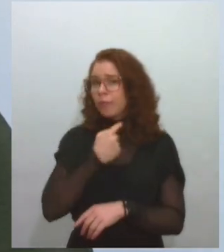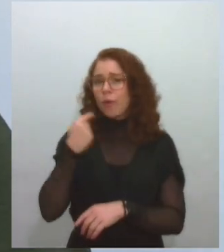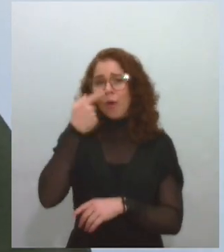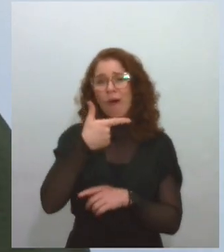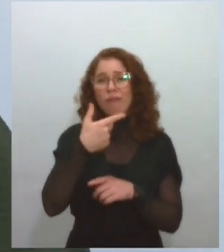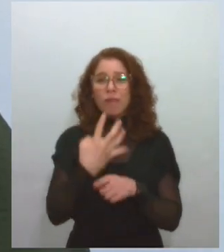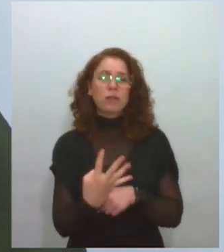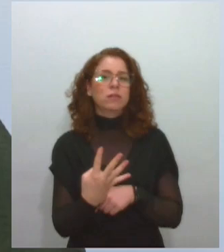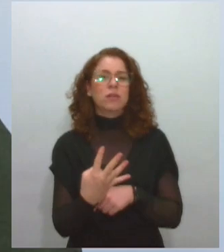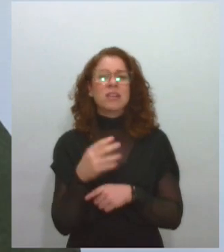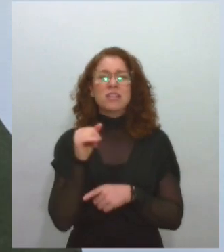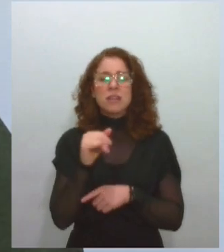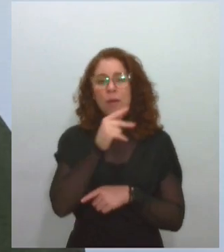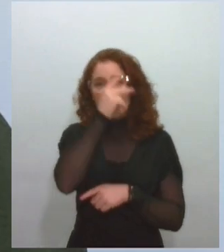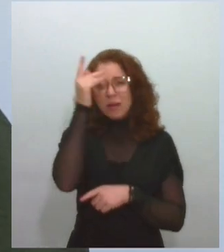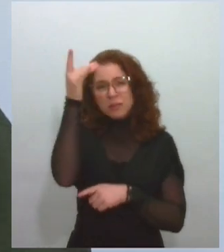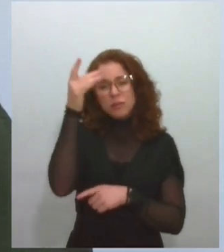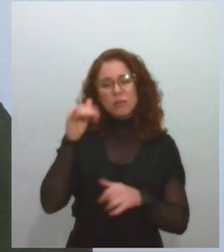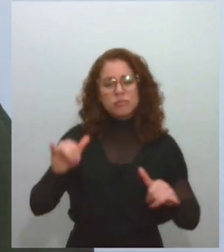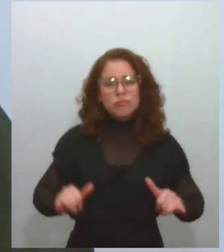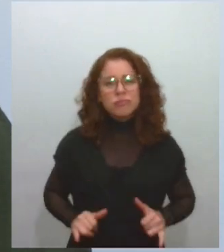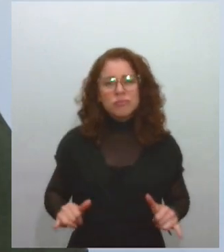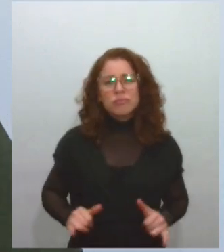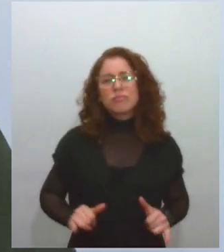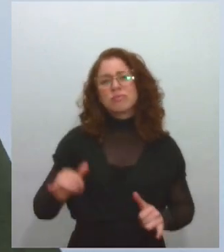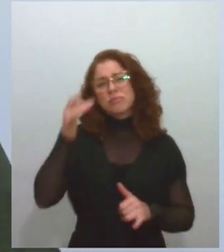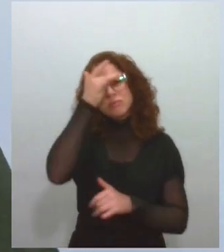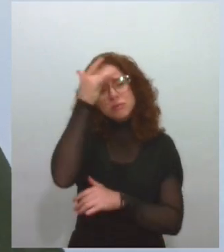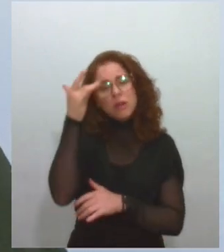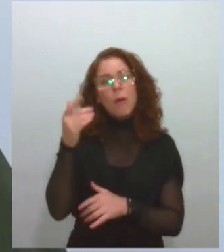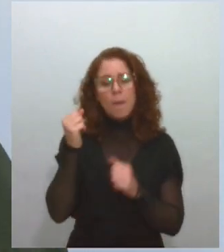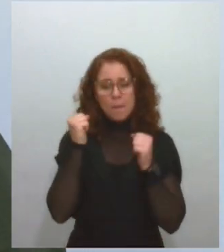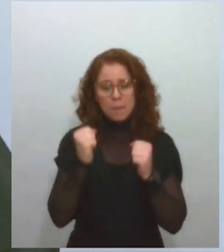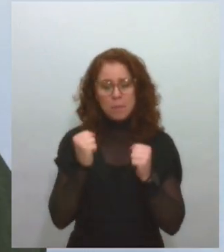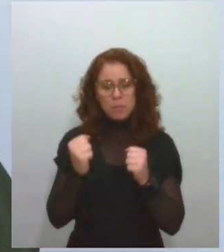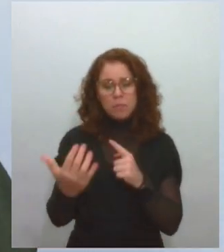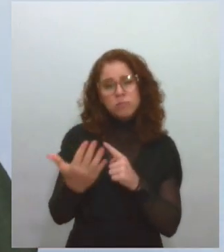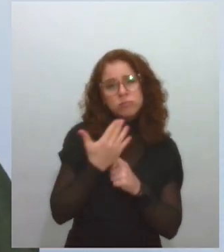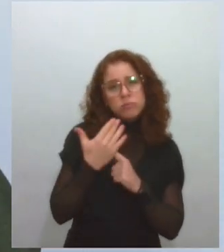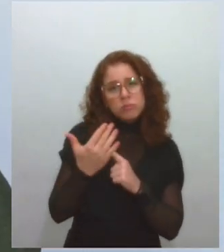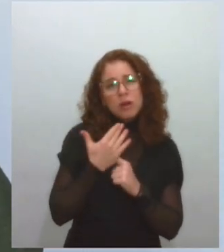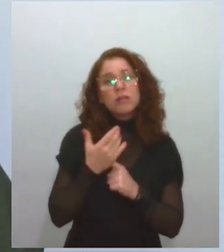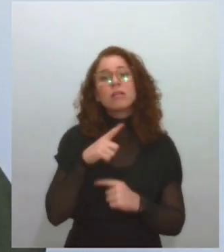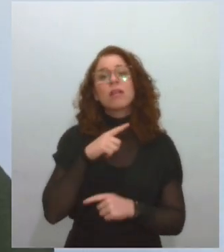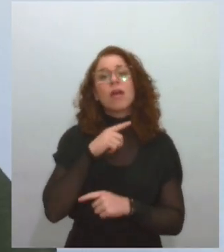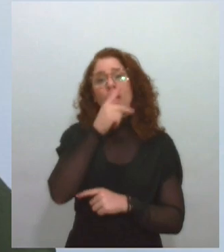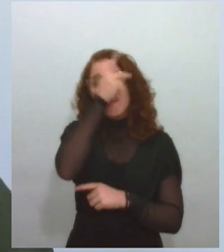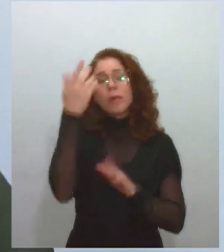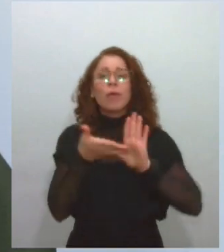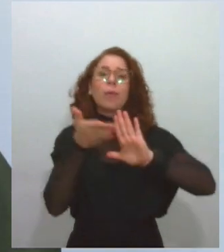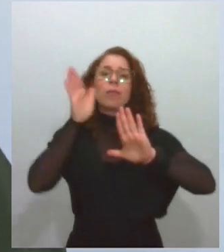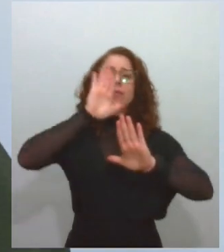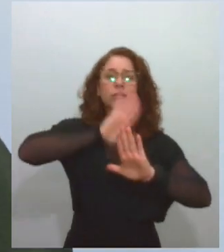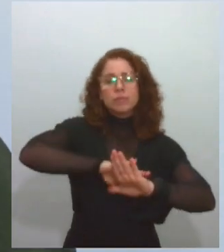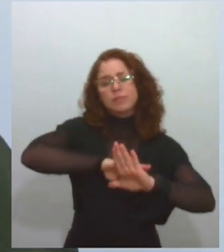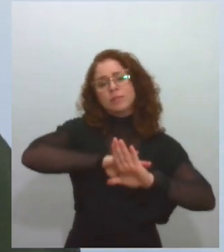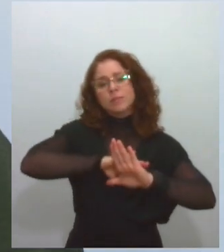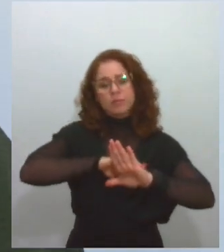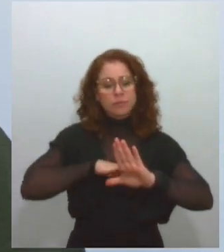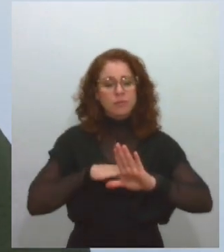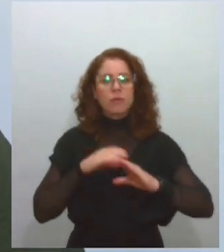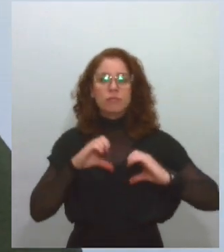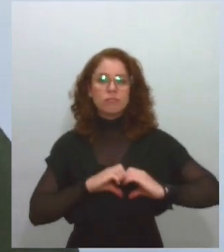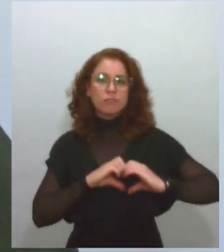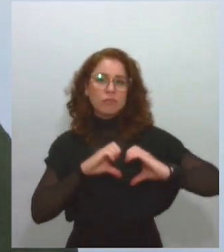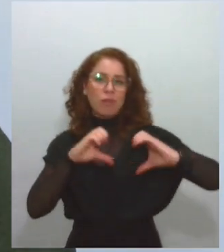psíquico e emocional, ela possa pedir ajuda, né? Possa ter uma pessoa que está por detrás ali, com o coração aberto para ouvir,